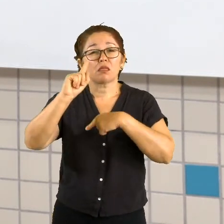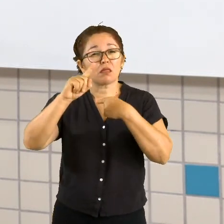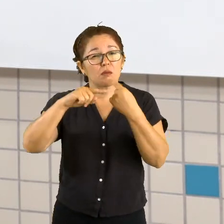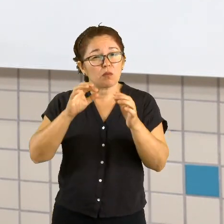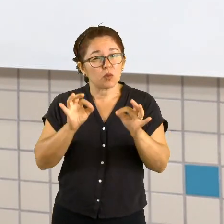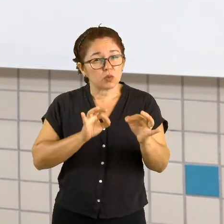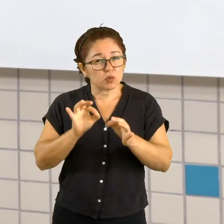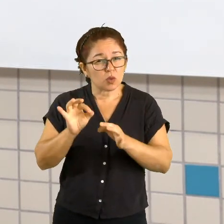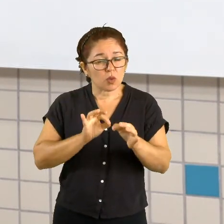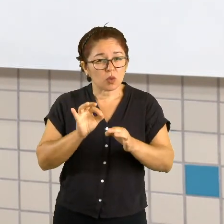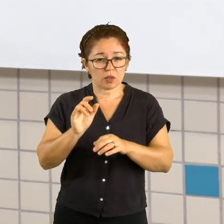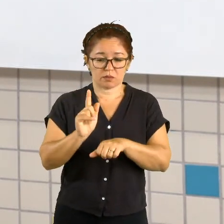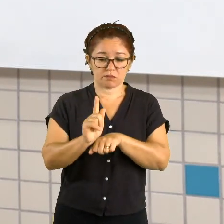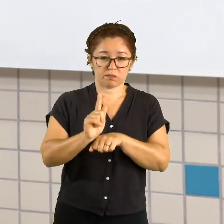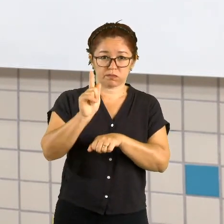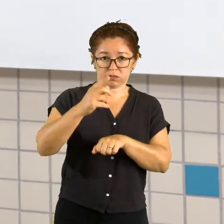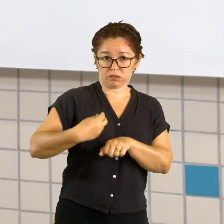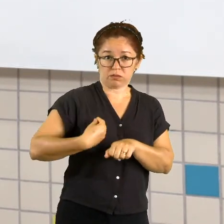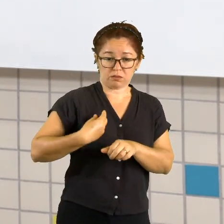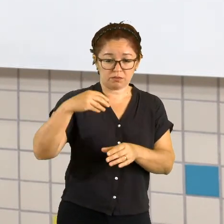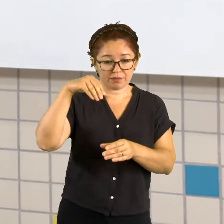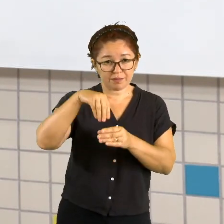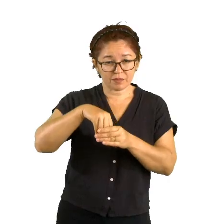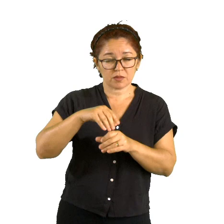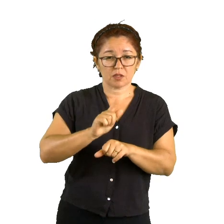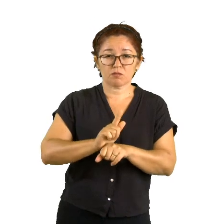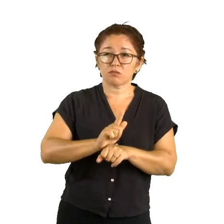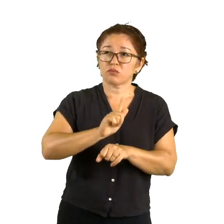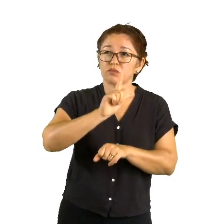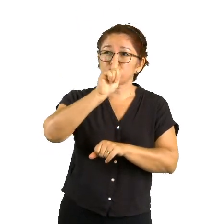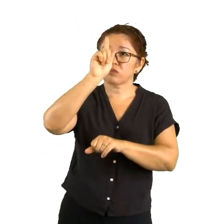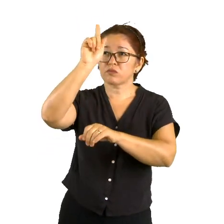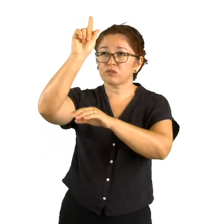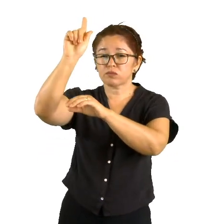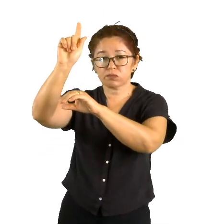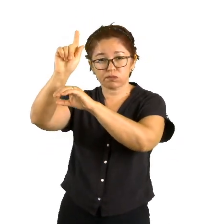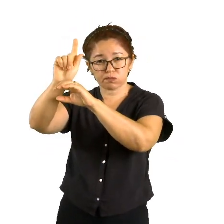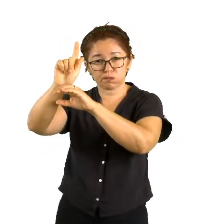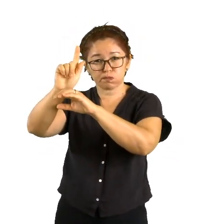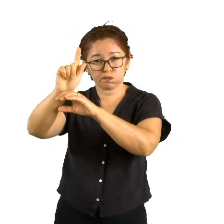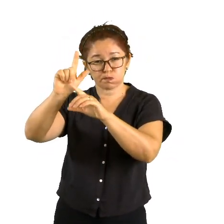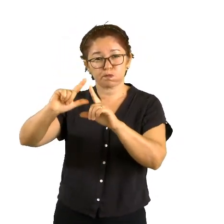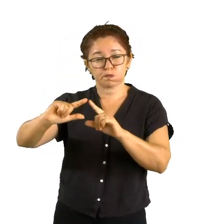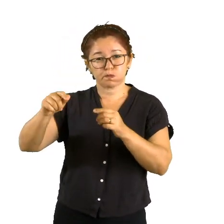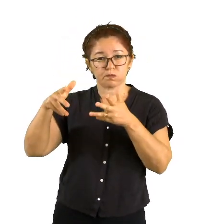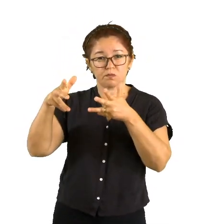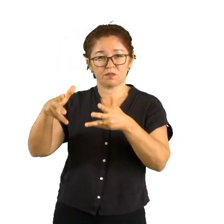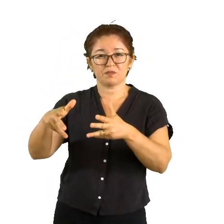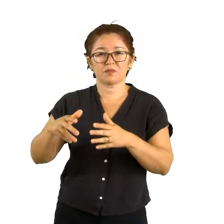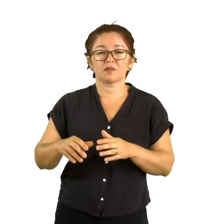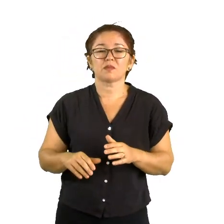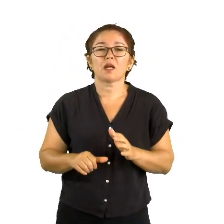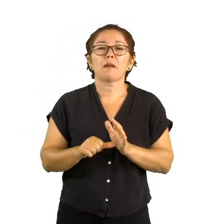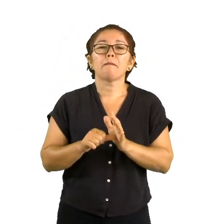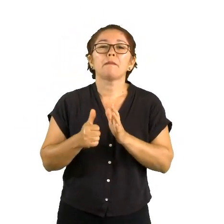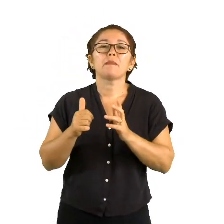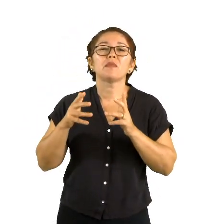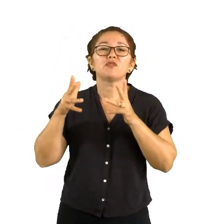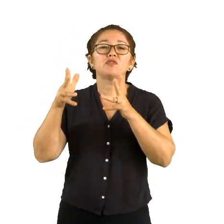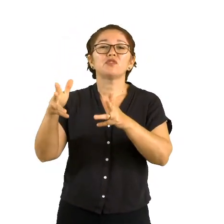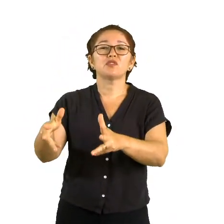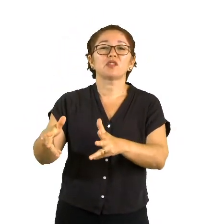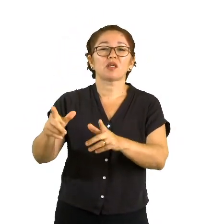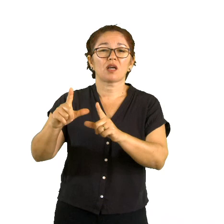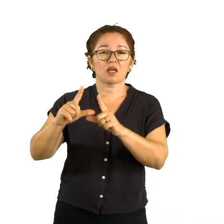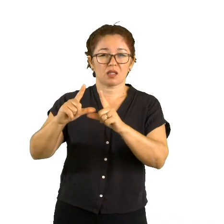chegarem até o nosso satélite natural, a Lua. O primeiro pouso na Lua, o primeiro voo